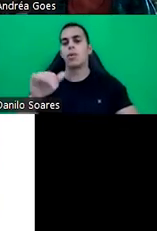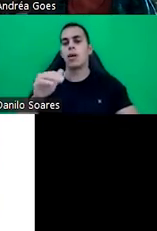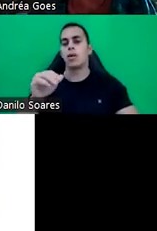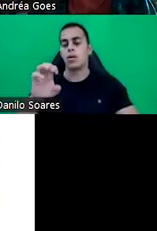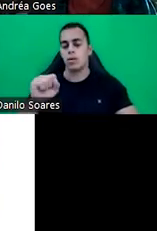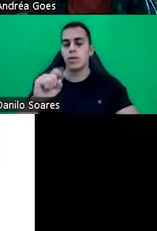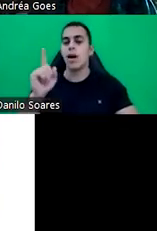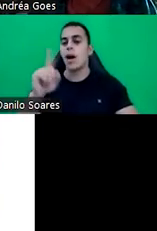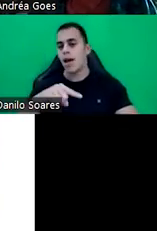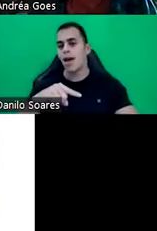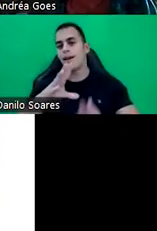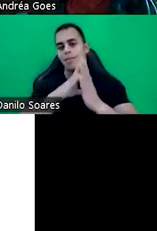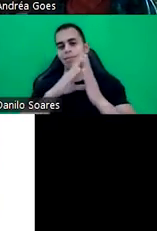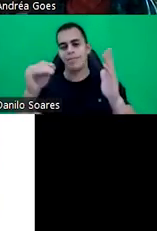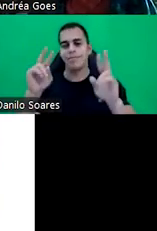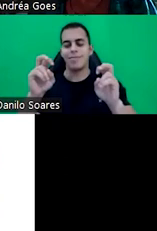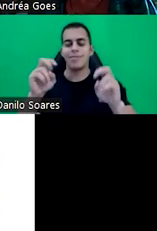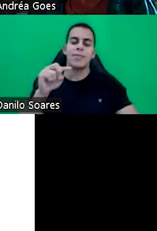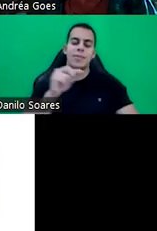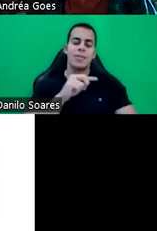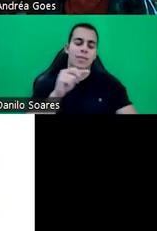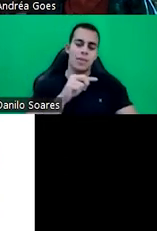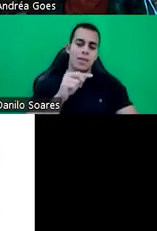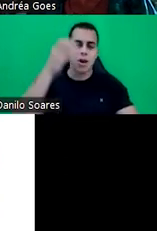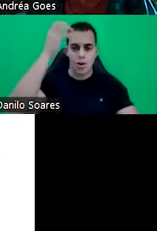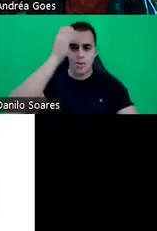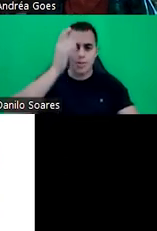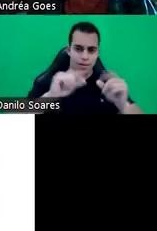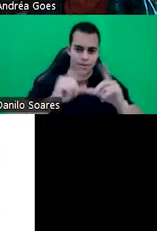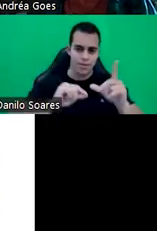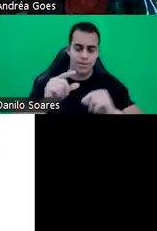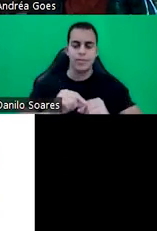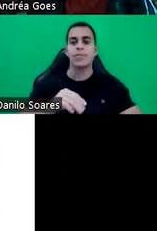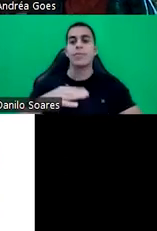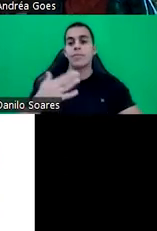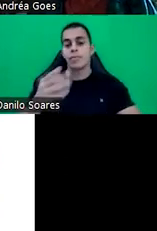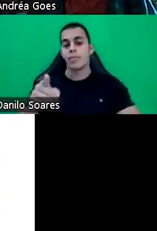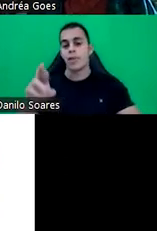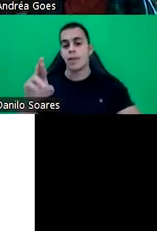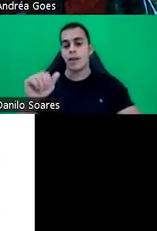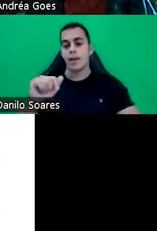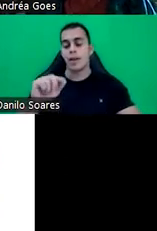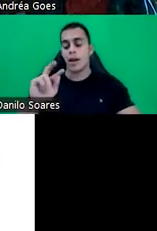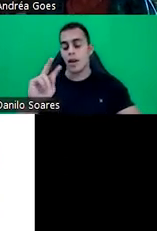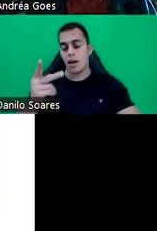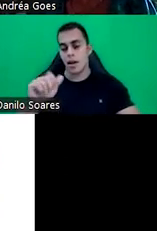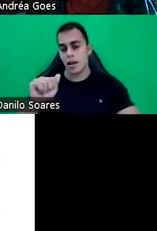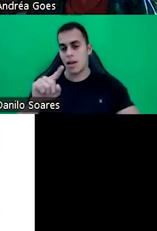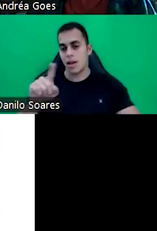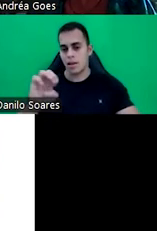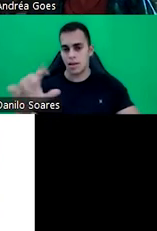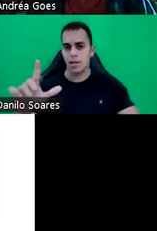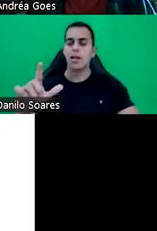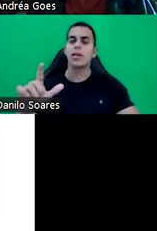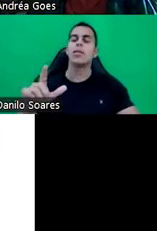das Estrelas. Então, ele se chama A Culpa das Mutações. Então, a Hazel, assim como a protagonista dessa